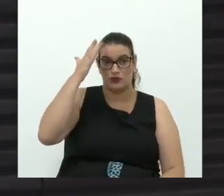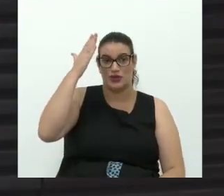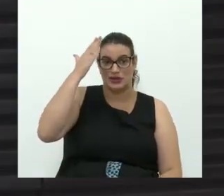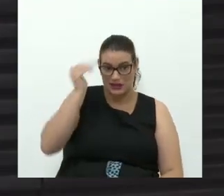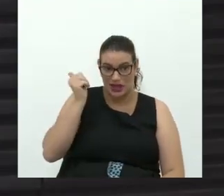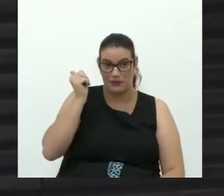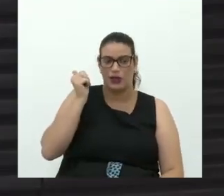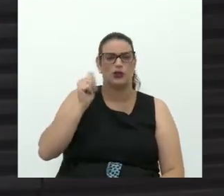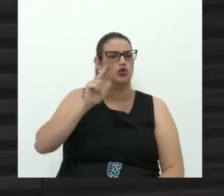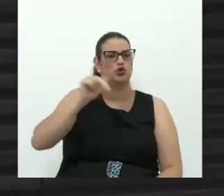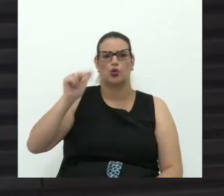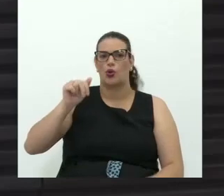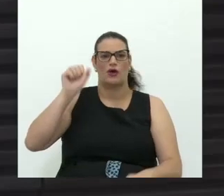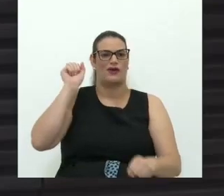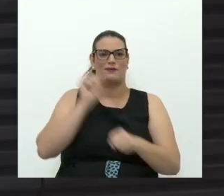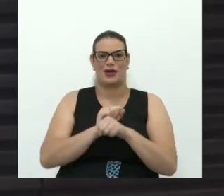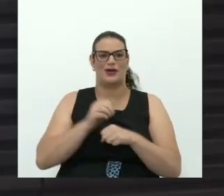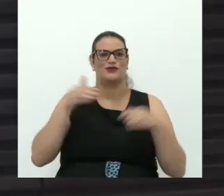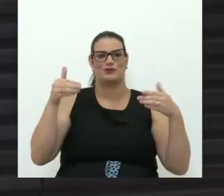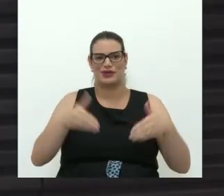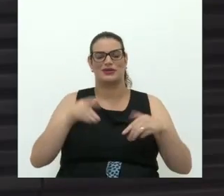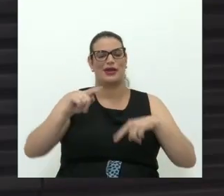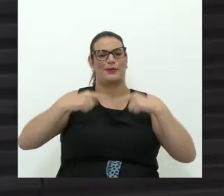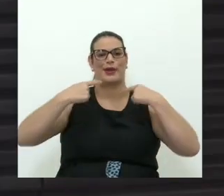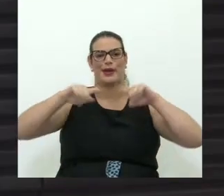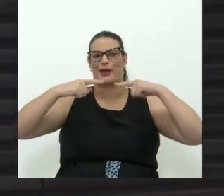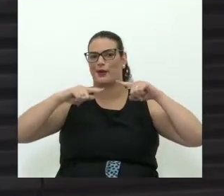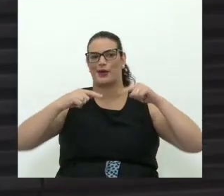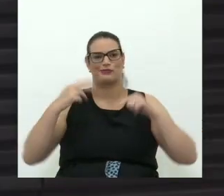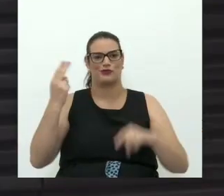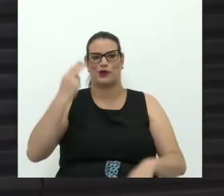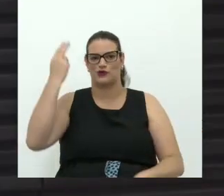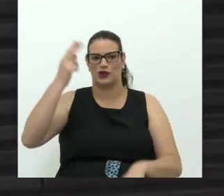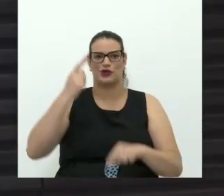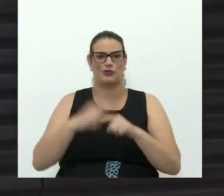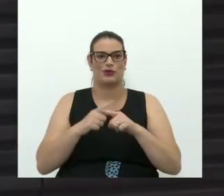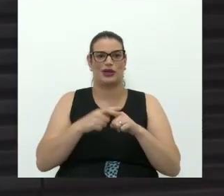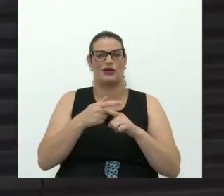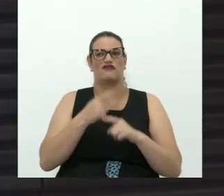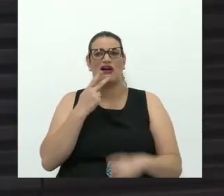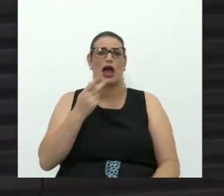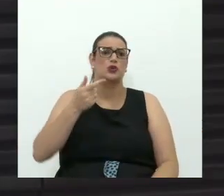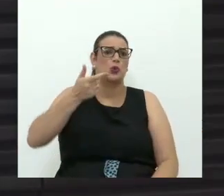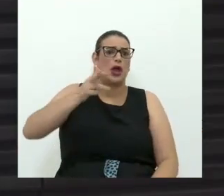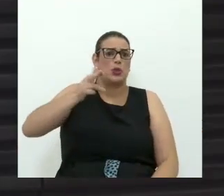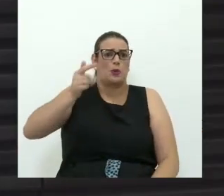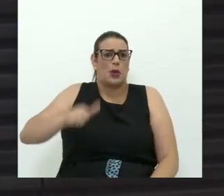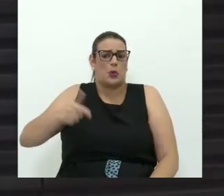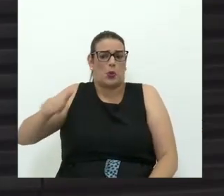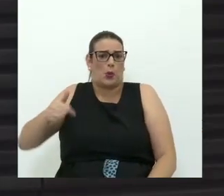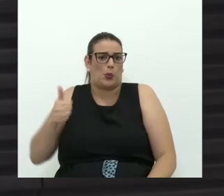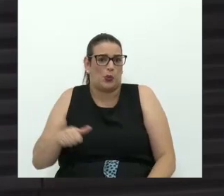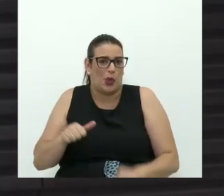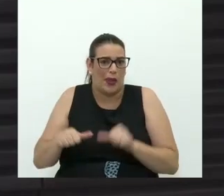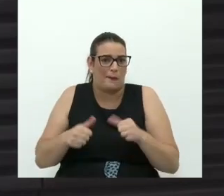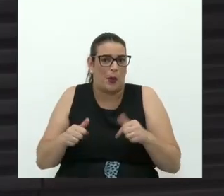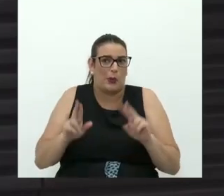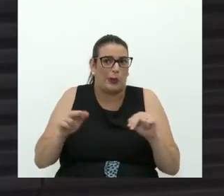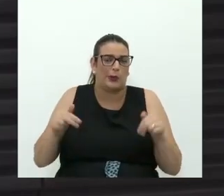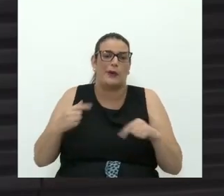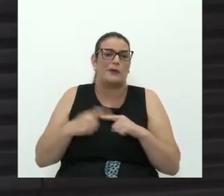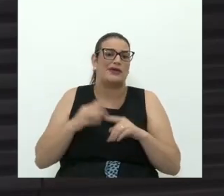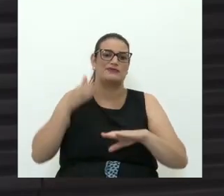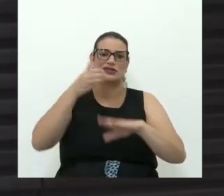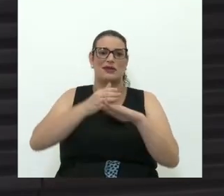nunca vai deixar de participar e daí não adianta reclamar que não tem renovação e e por isso a gente pode pensar na democracia